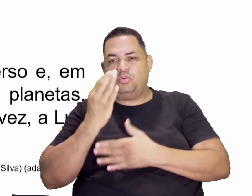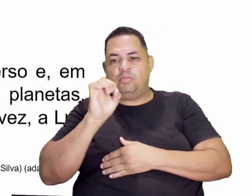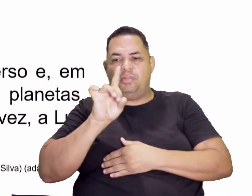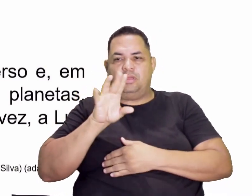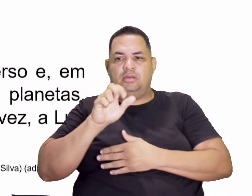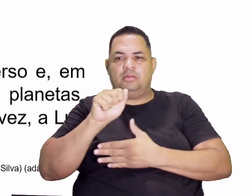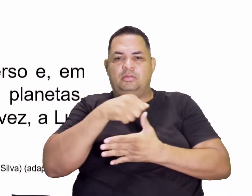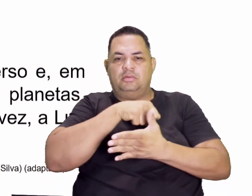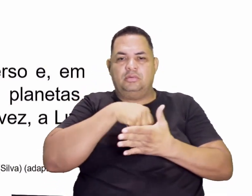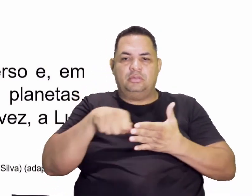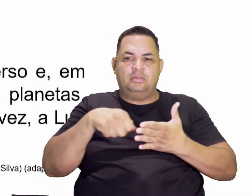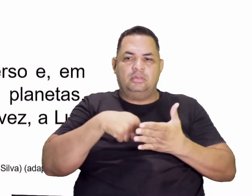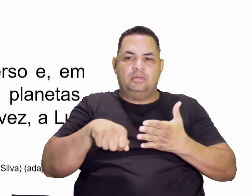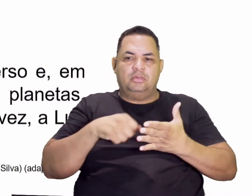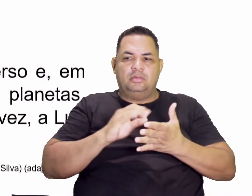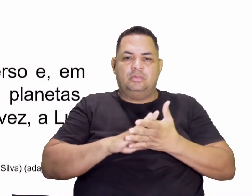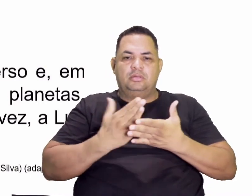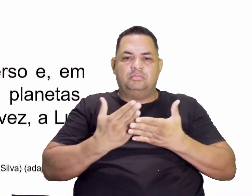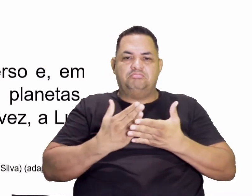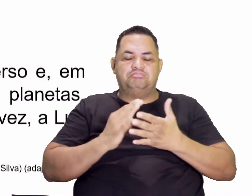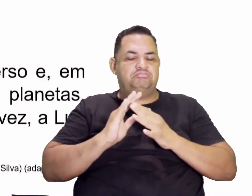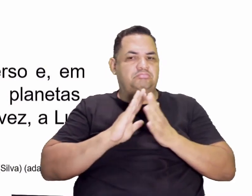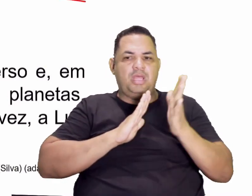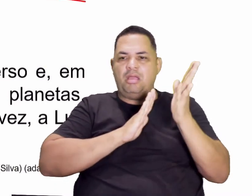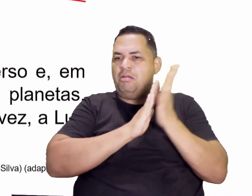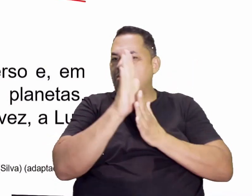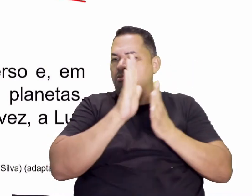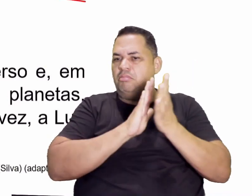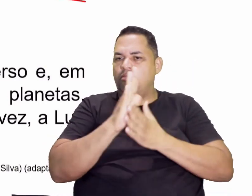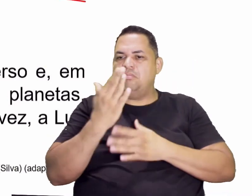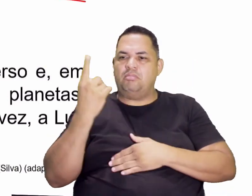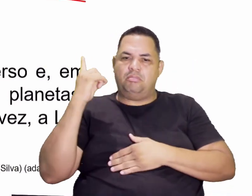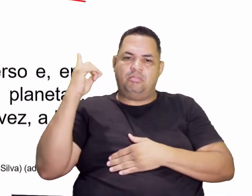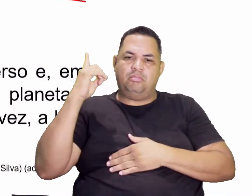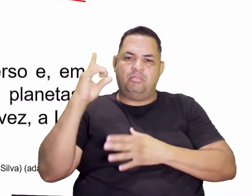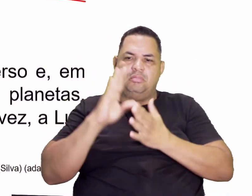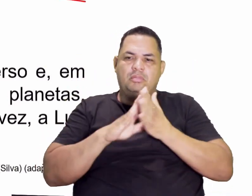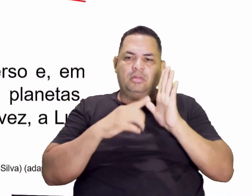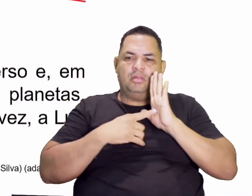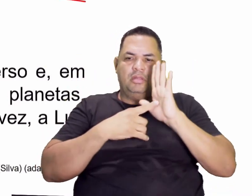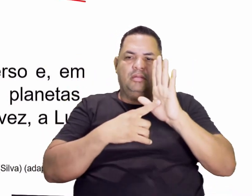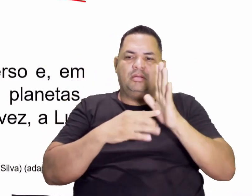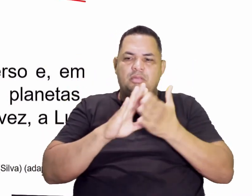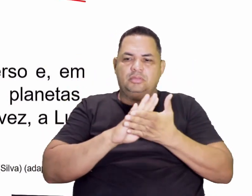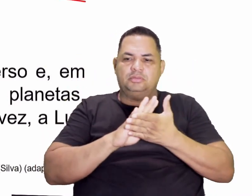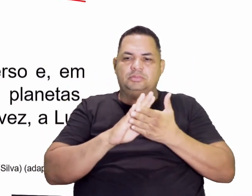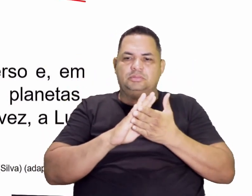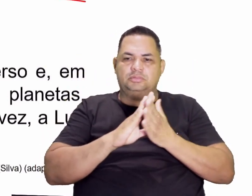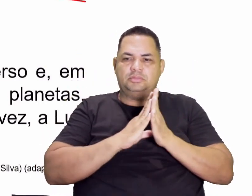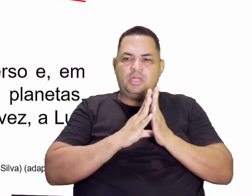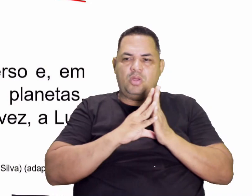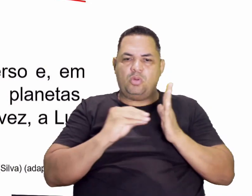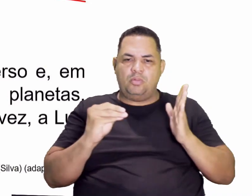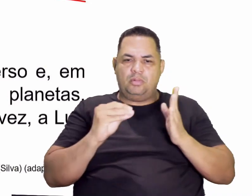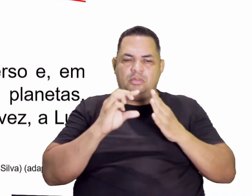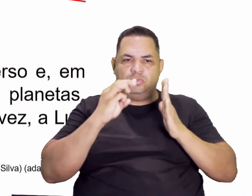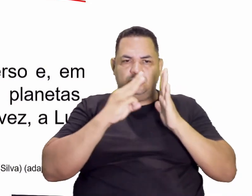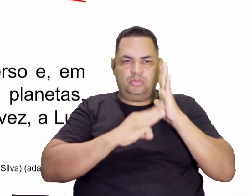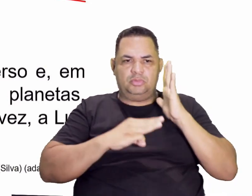publicado, Comentariobolus, em que apresentava um esboço de seu modelo, mais ou menos assim,